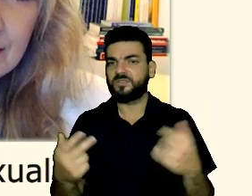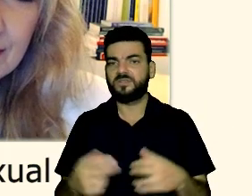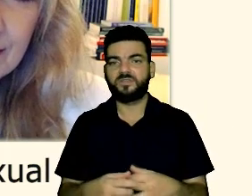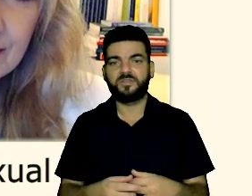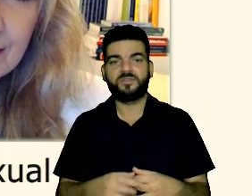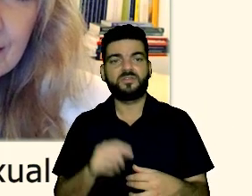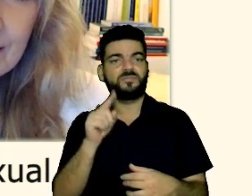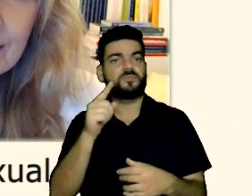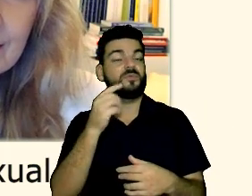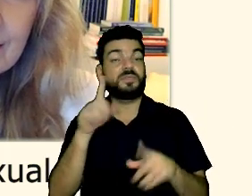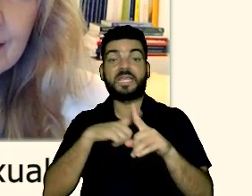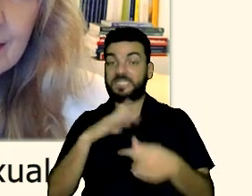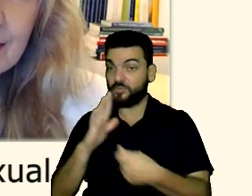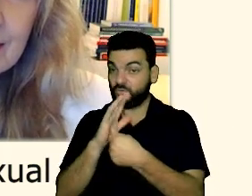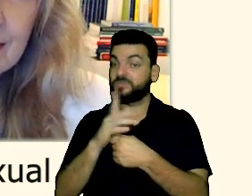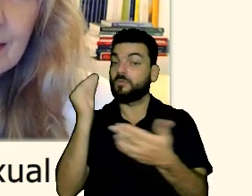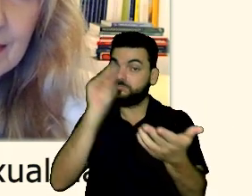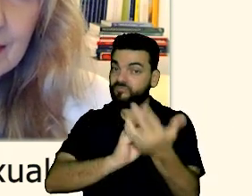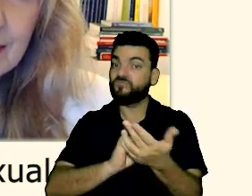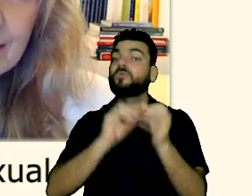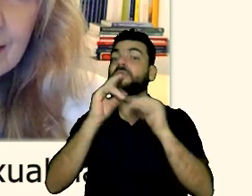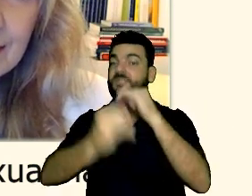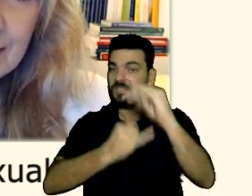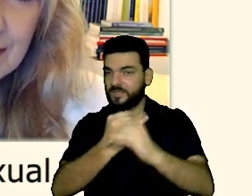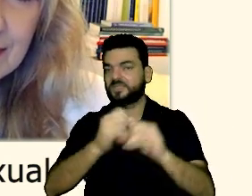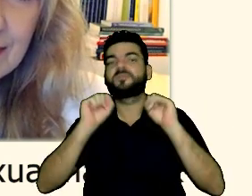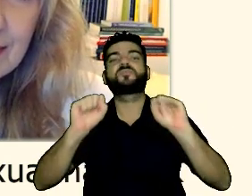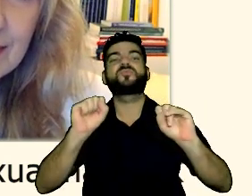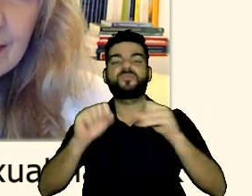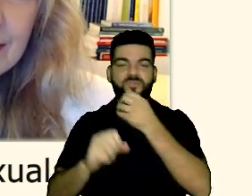de São Paulo, as pessoas podem procurar lá pelo